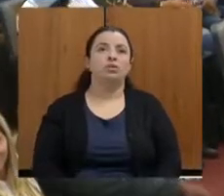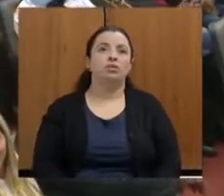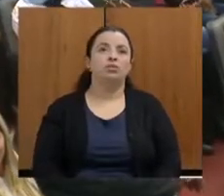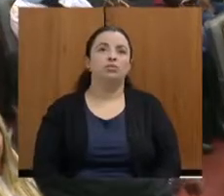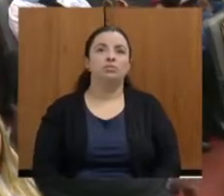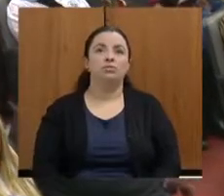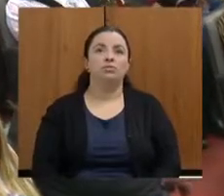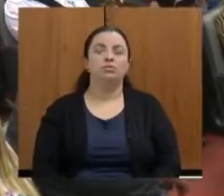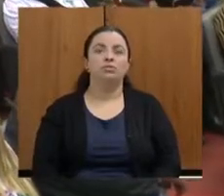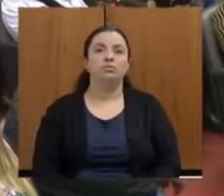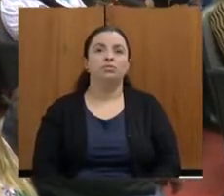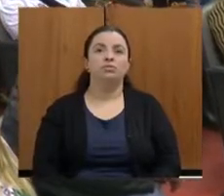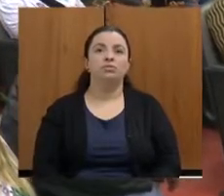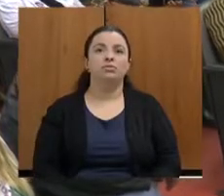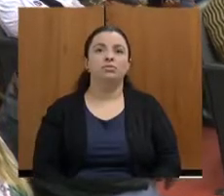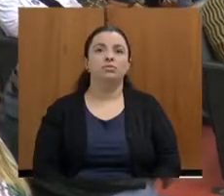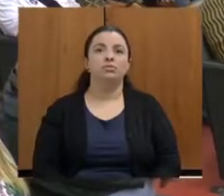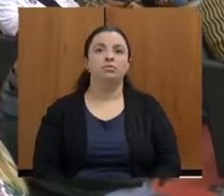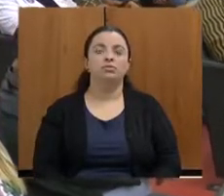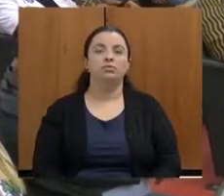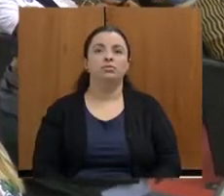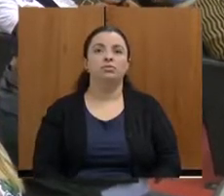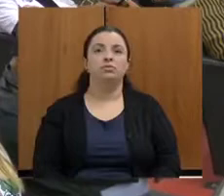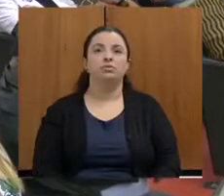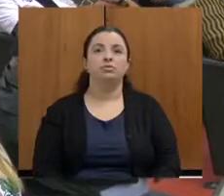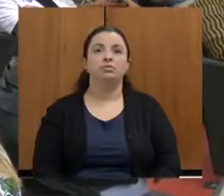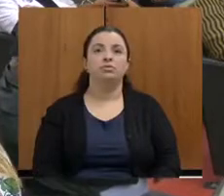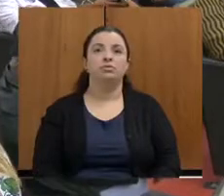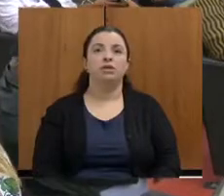não faz mal é